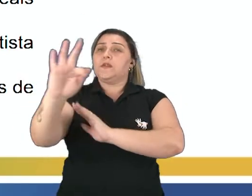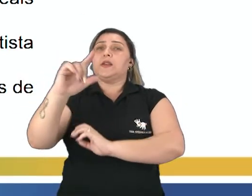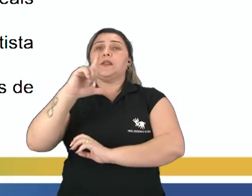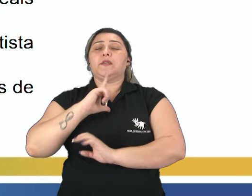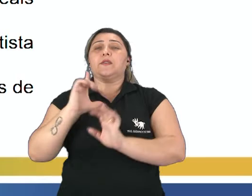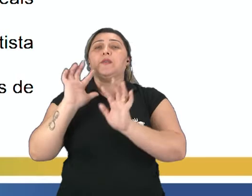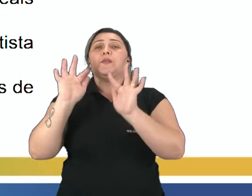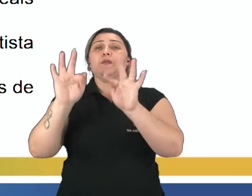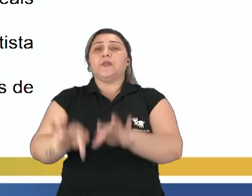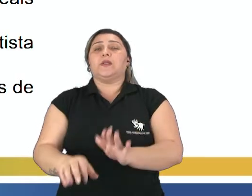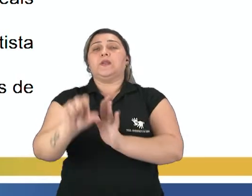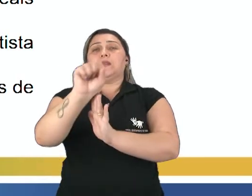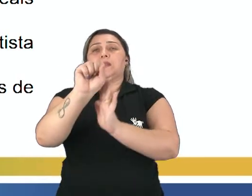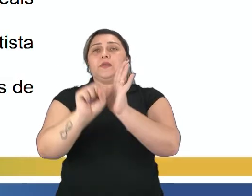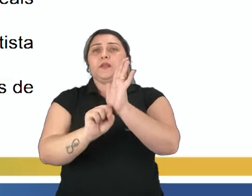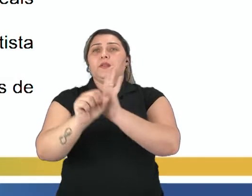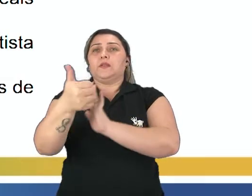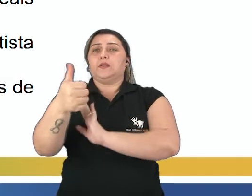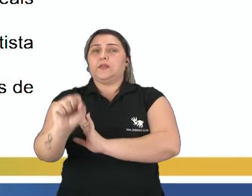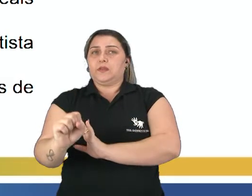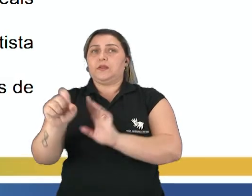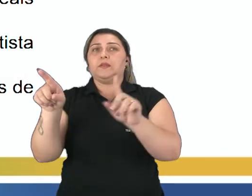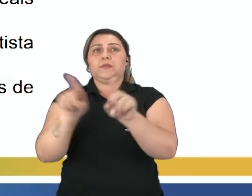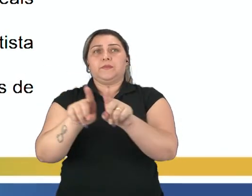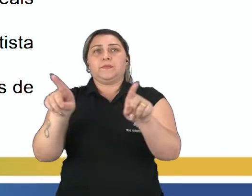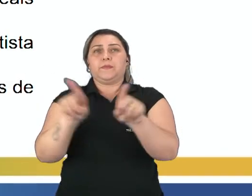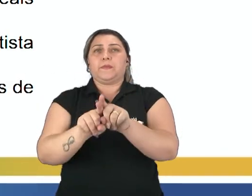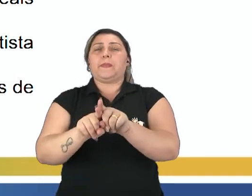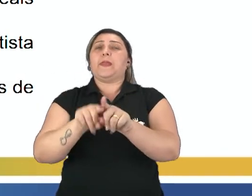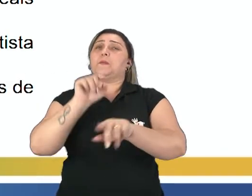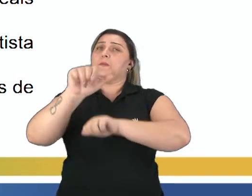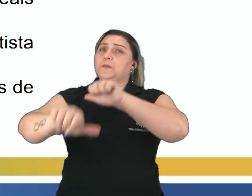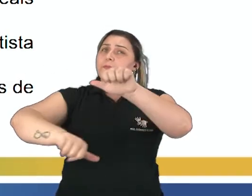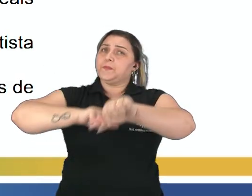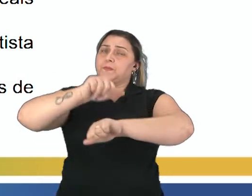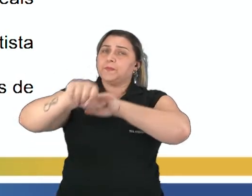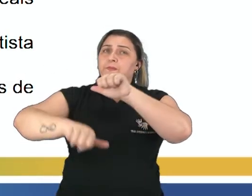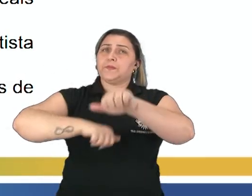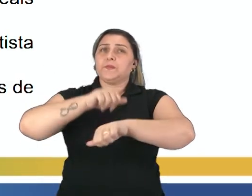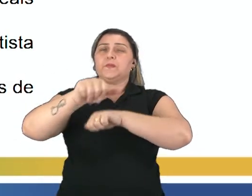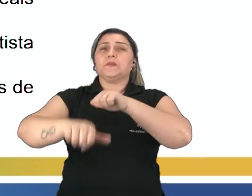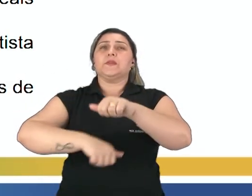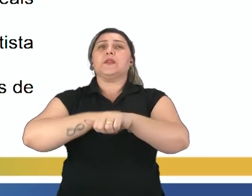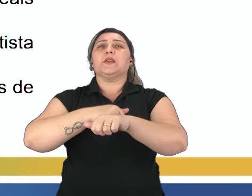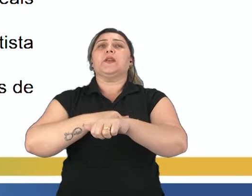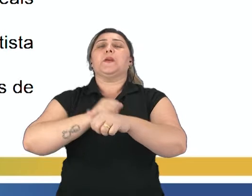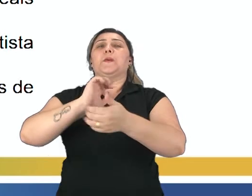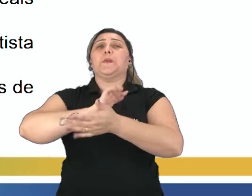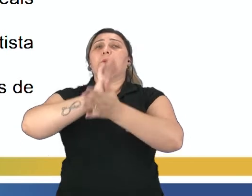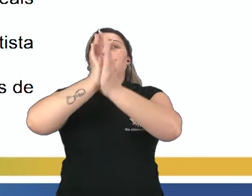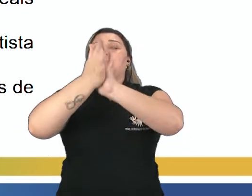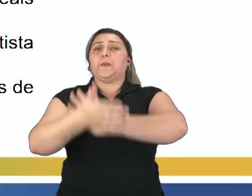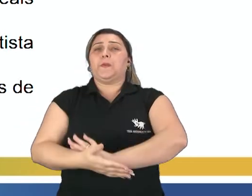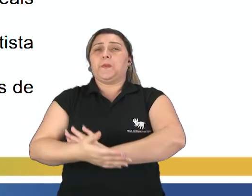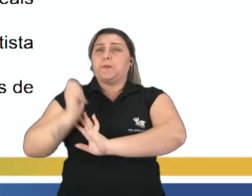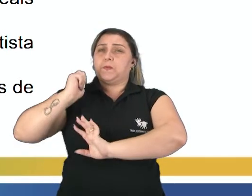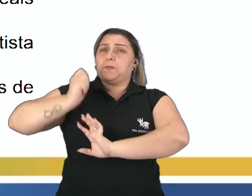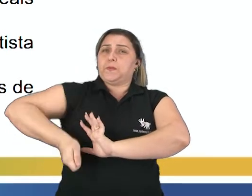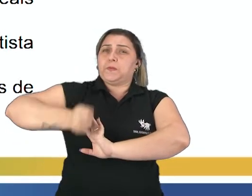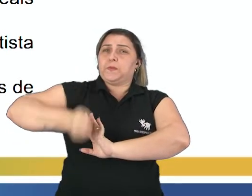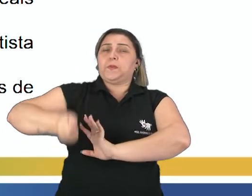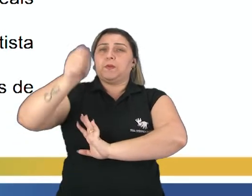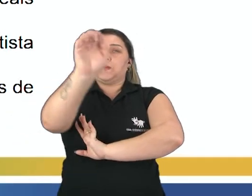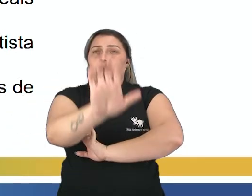no final do século XVIII. Causou também profundas transformações e marcou o início da queda do absolutismo na